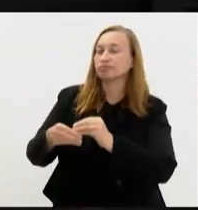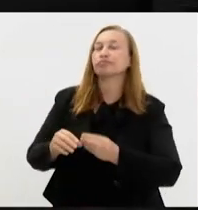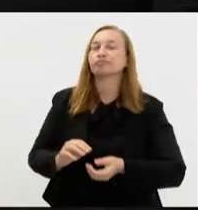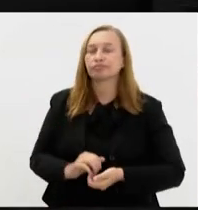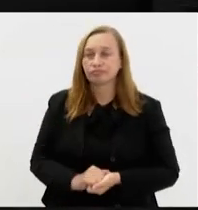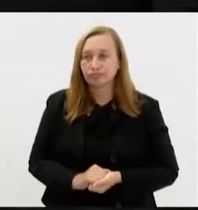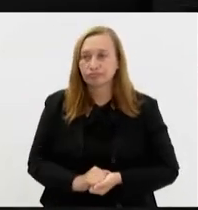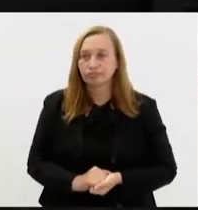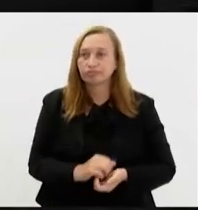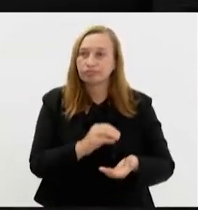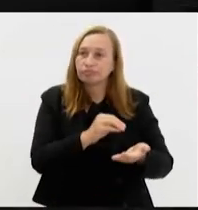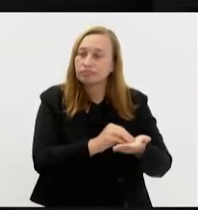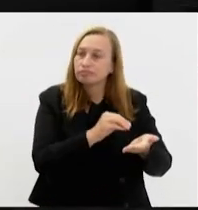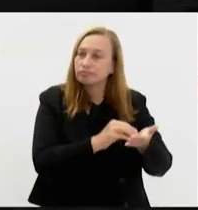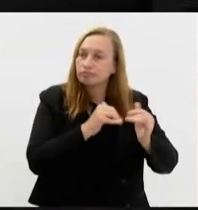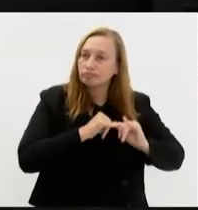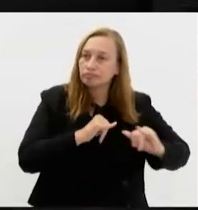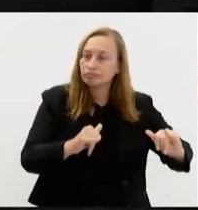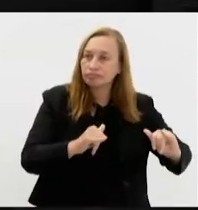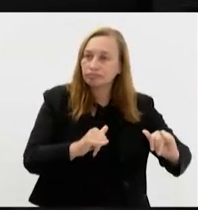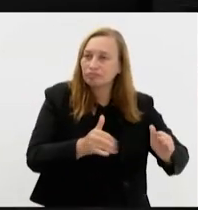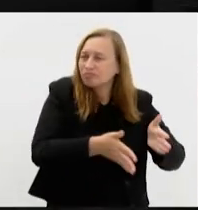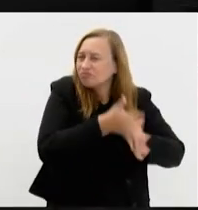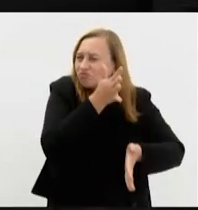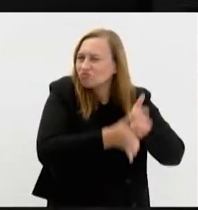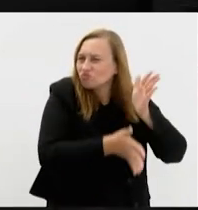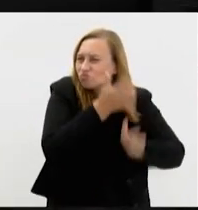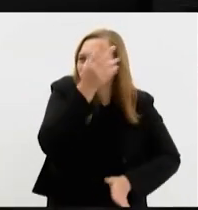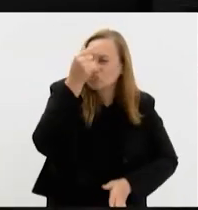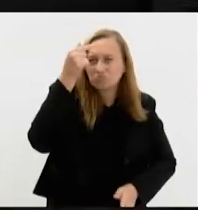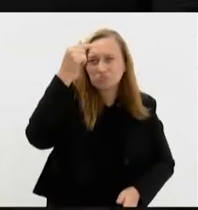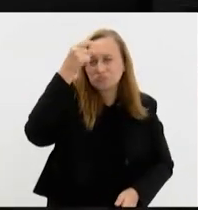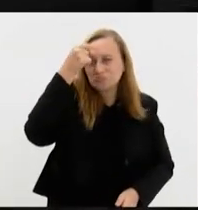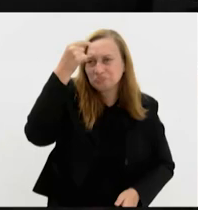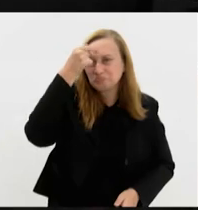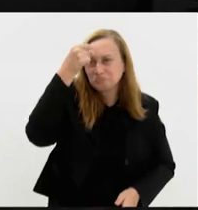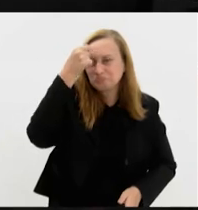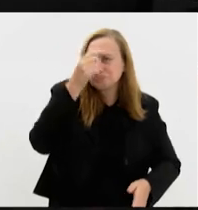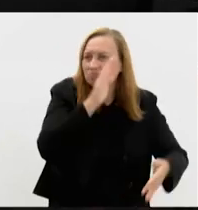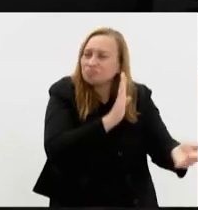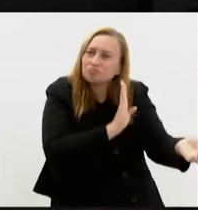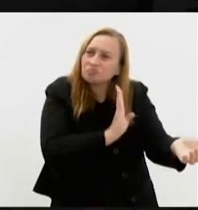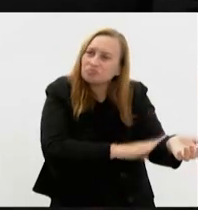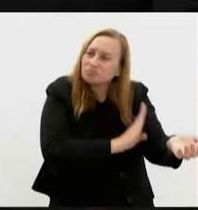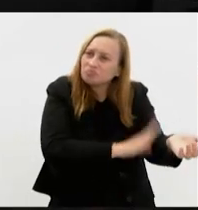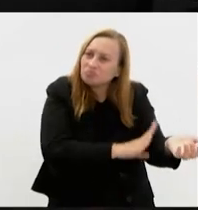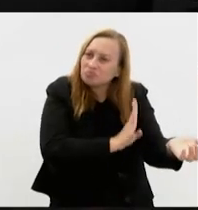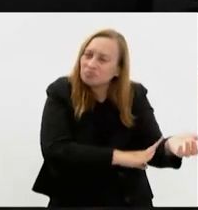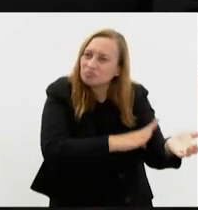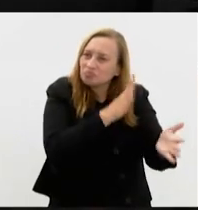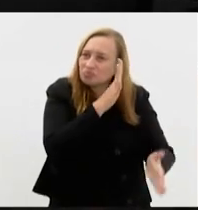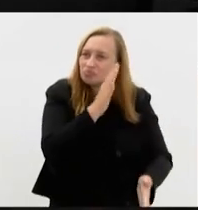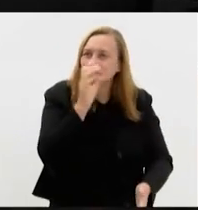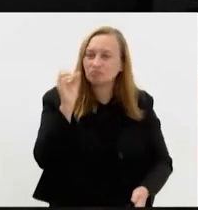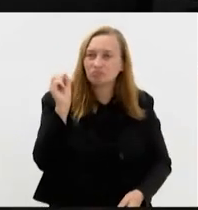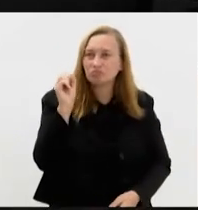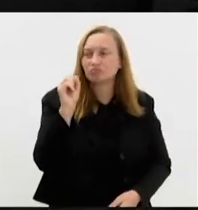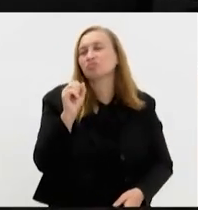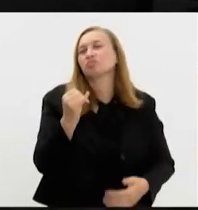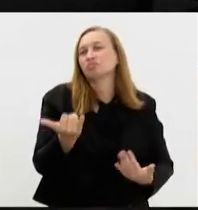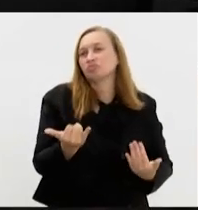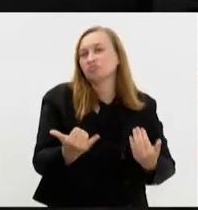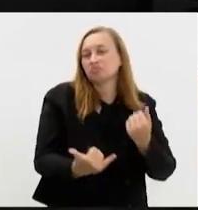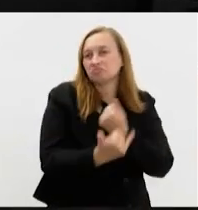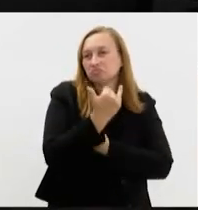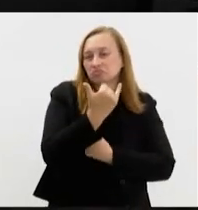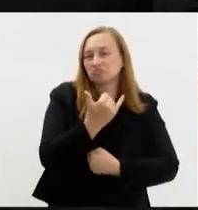a desinformação turva o pensamento coloca-nos no círculo vicioso do engano sequestra a razão